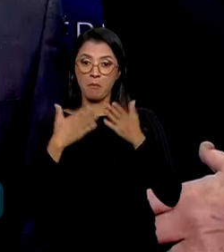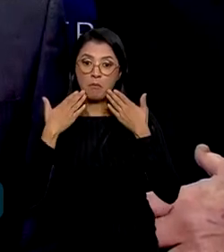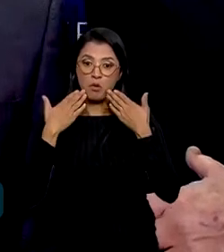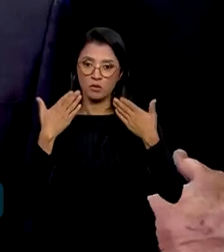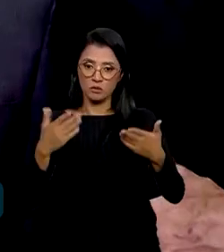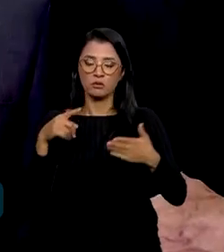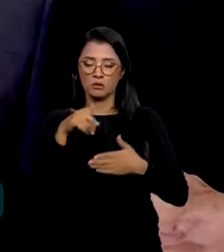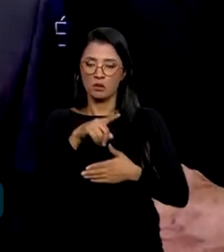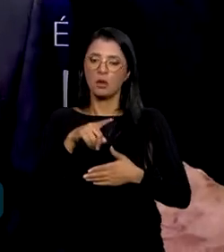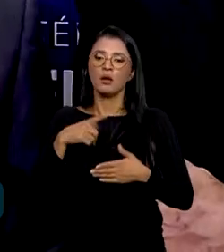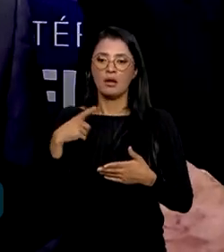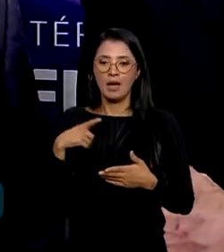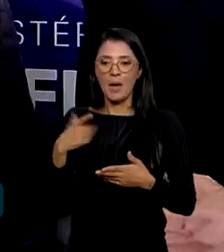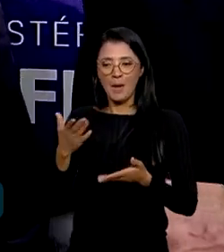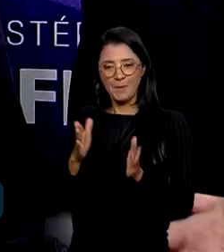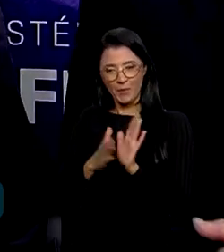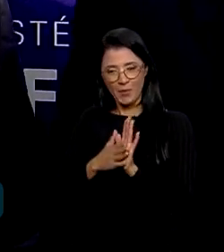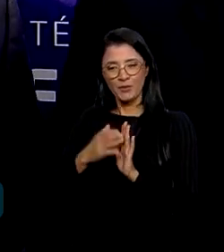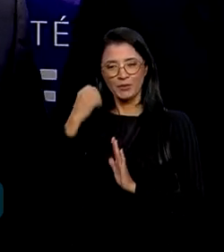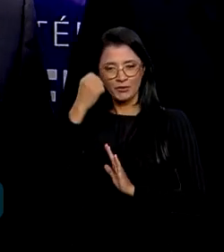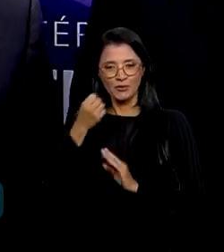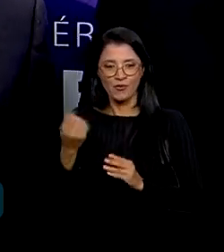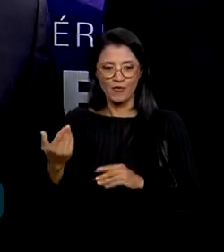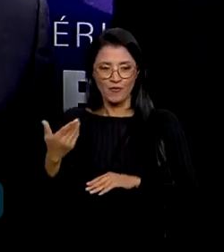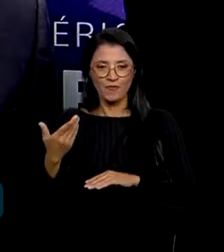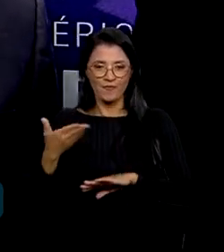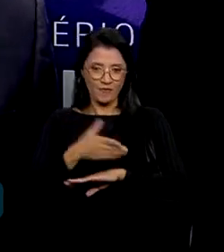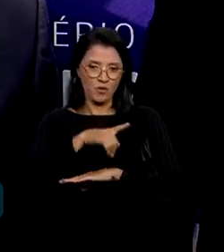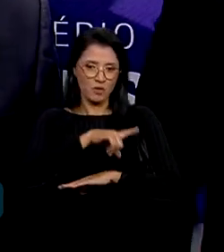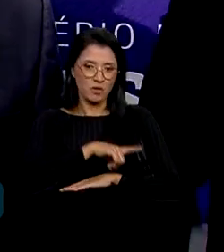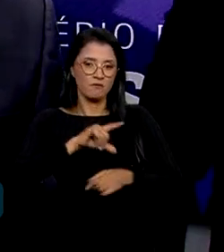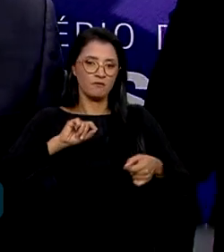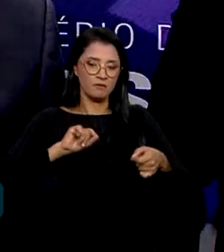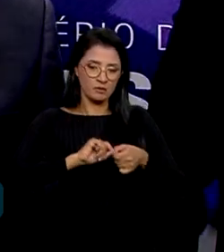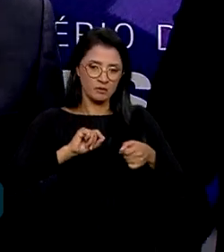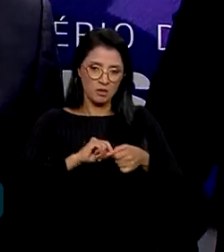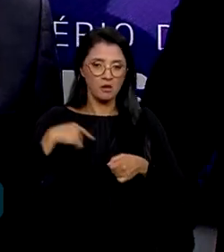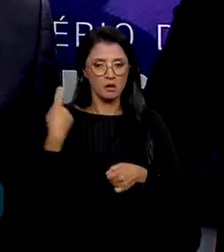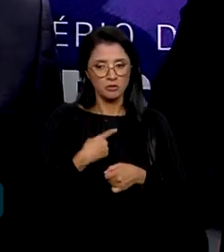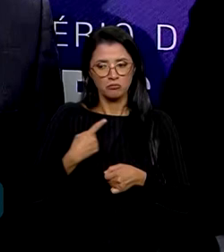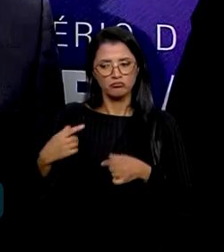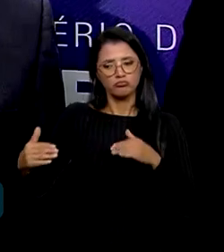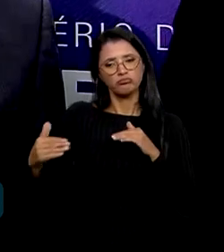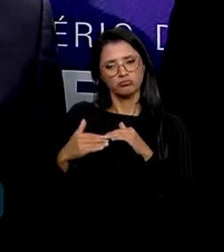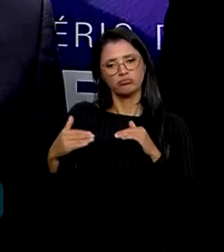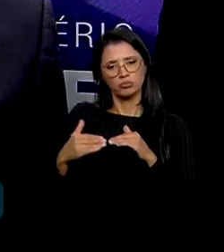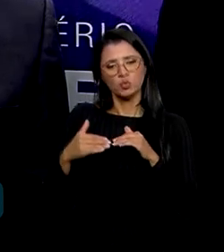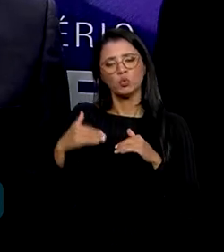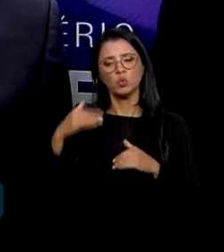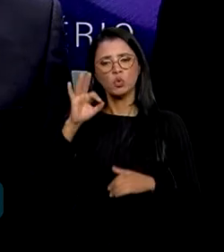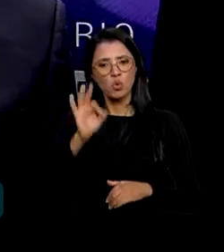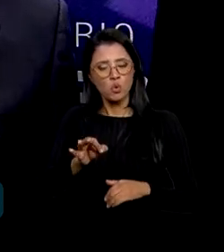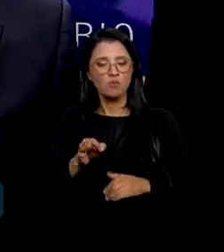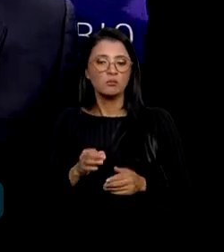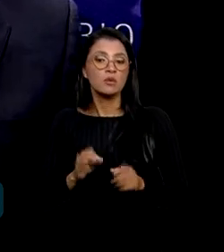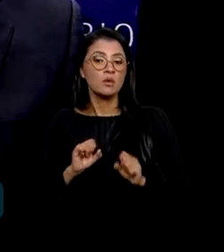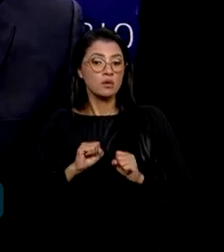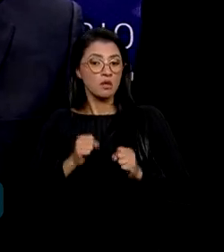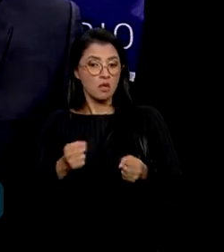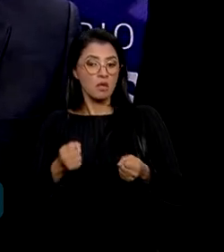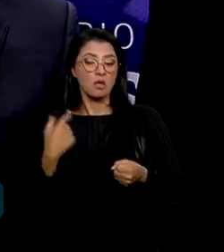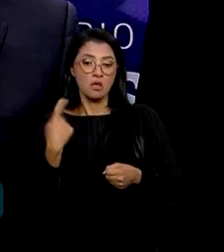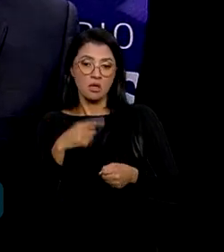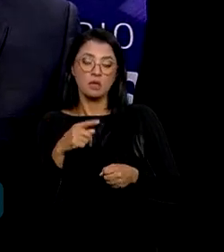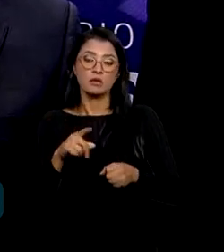Proposta que os senadores vieram fazer ao ministro da Defesa, ao ministro da SRI, nós tivemos concordância com isso, é que a iniciativa da